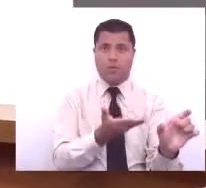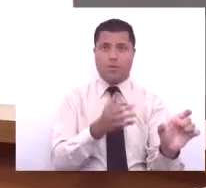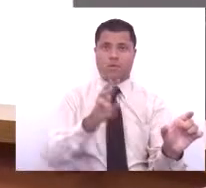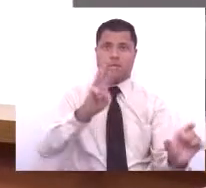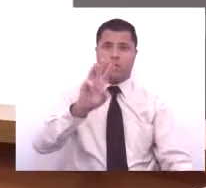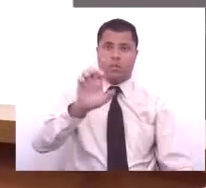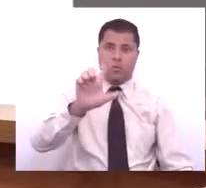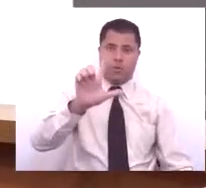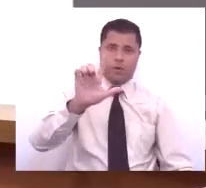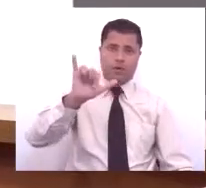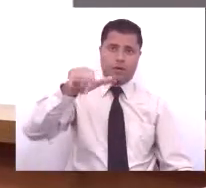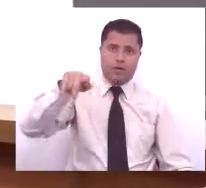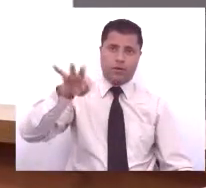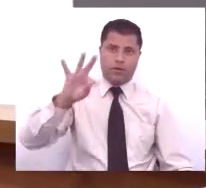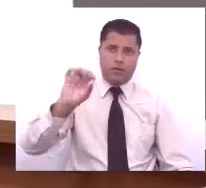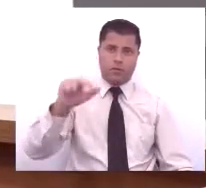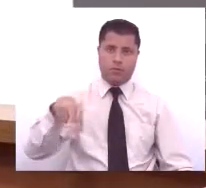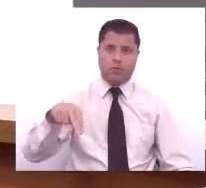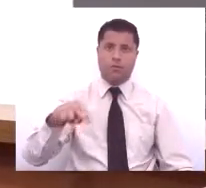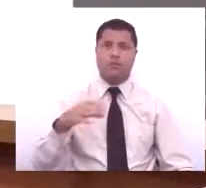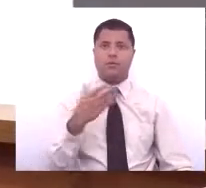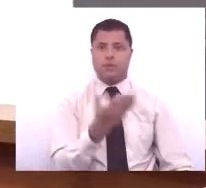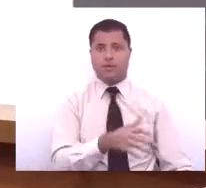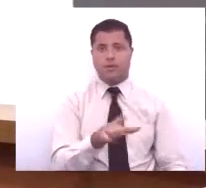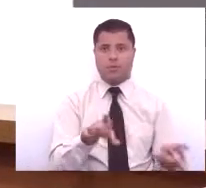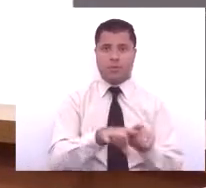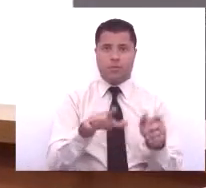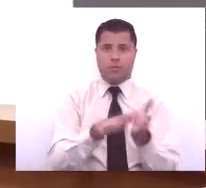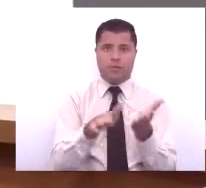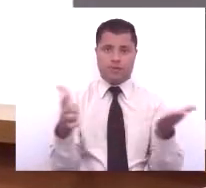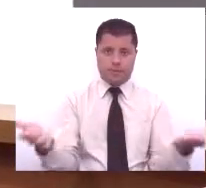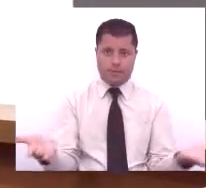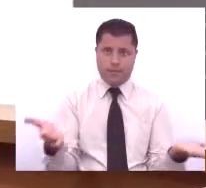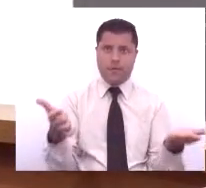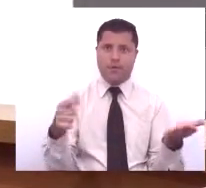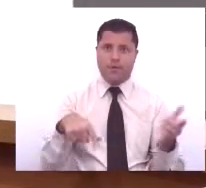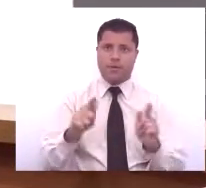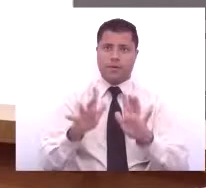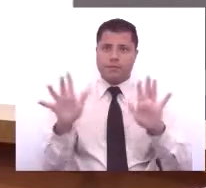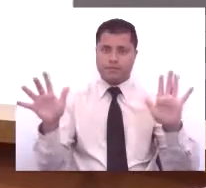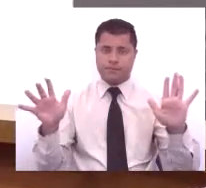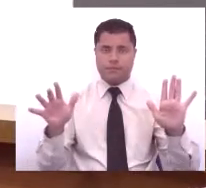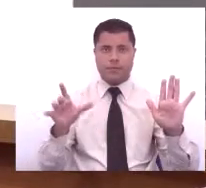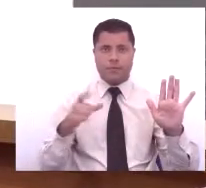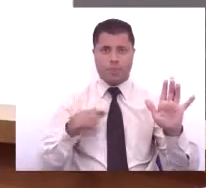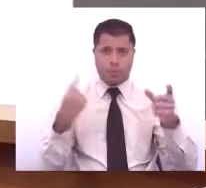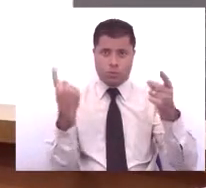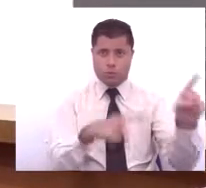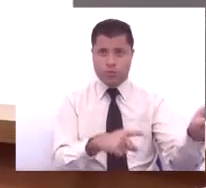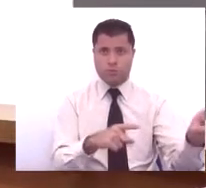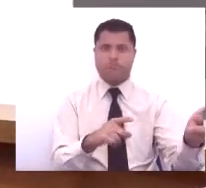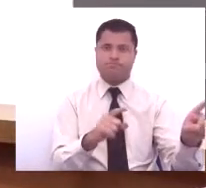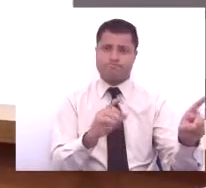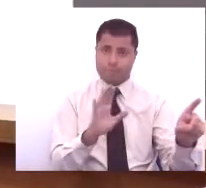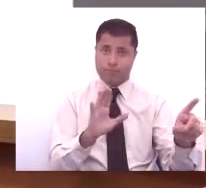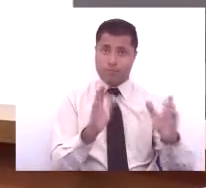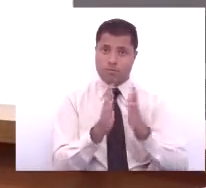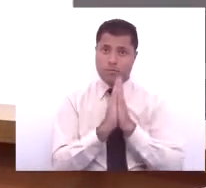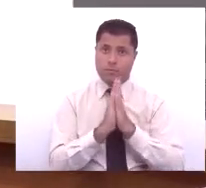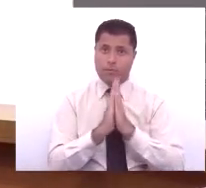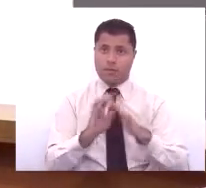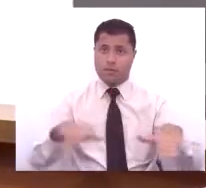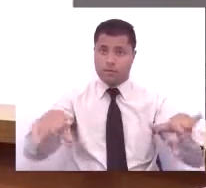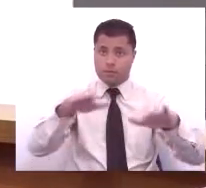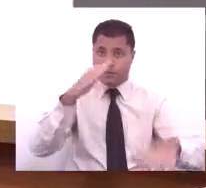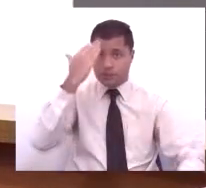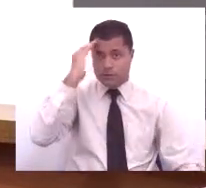Wellington Alves, da Folha Metropolitana, mas que compreendam que se